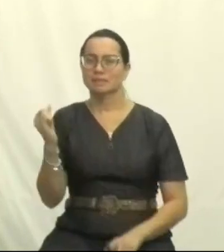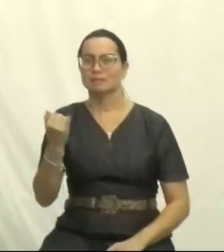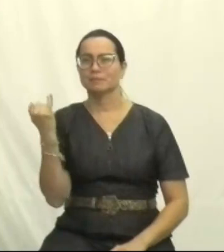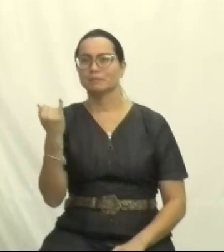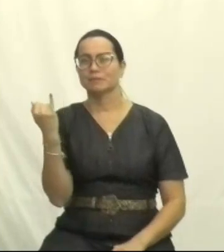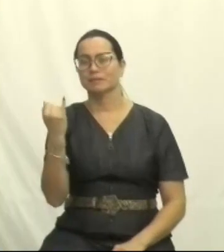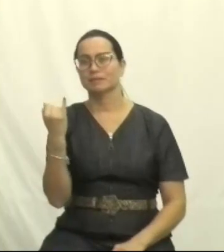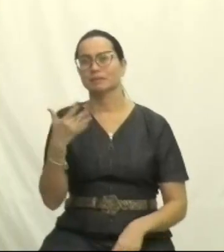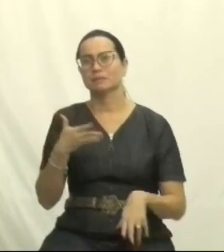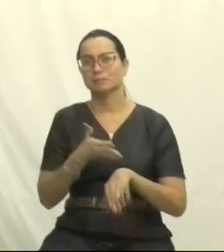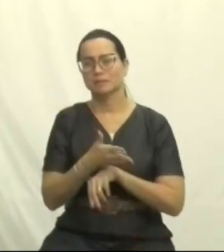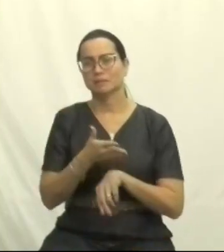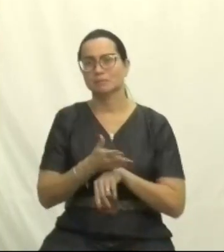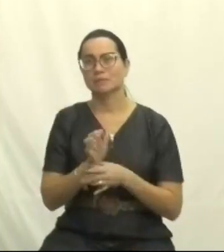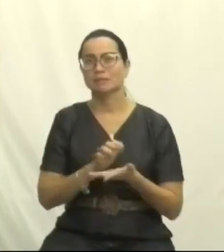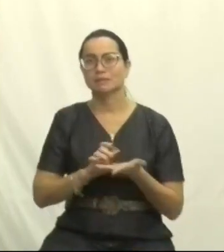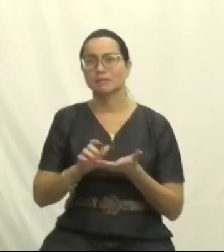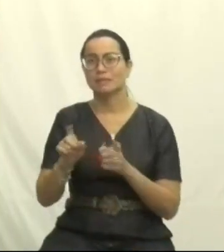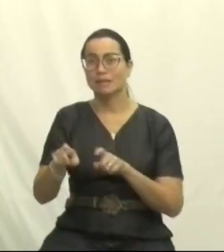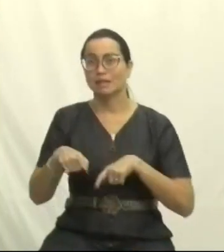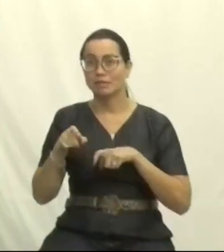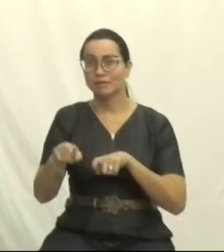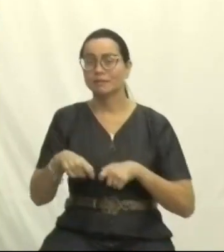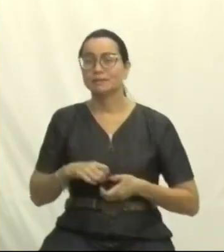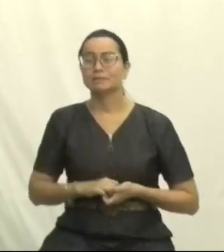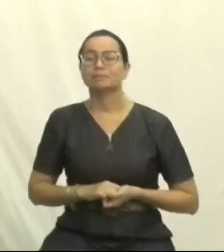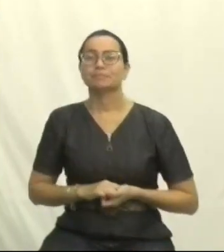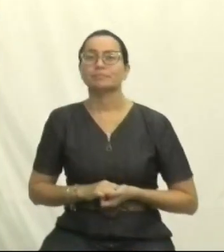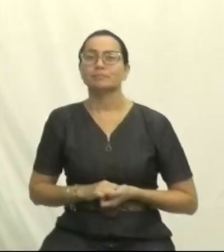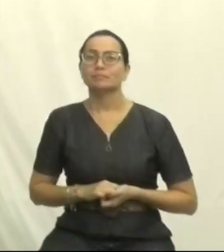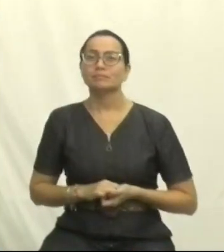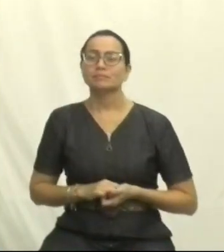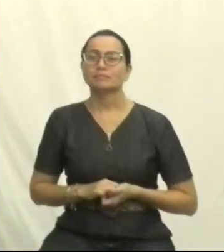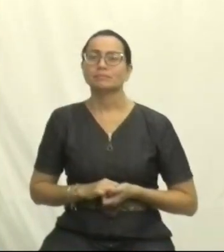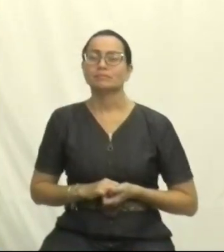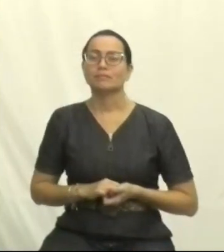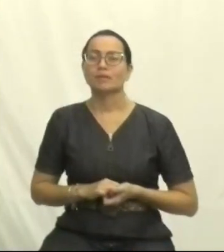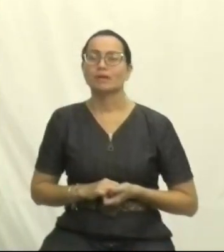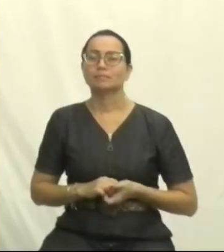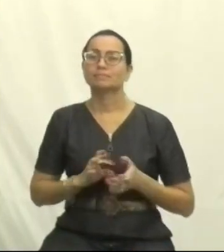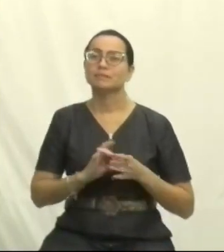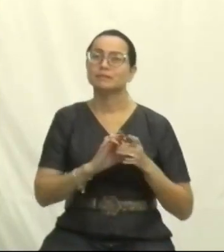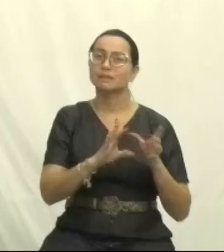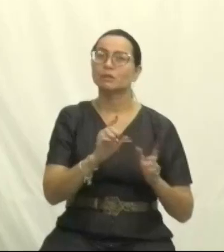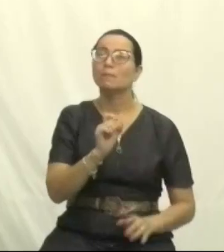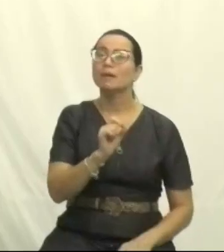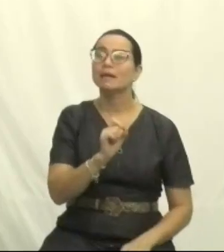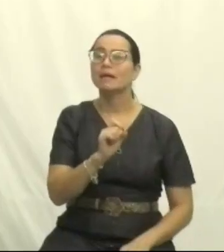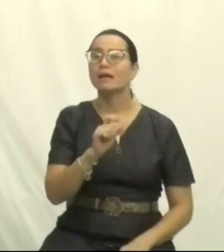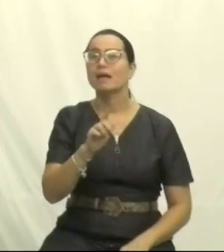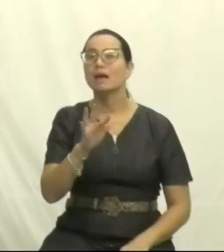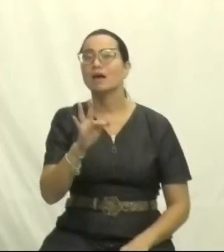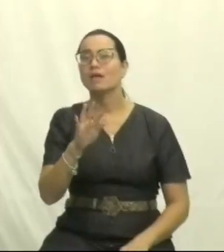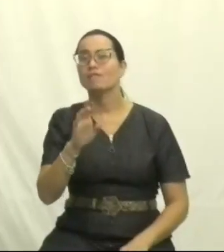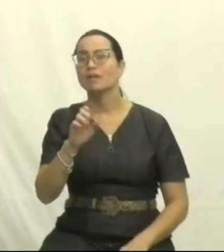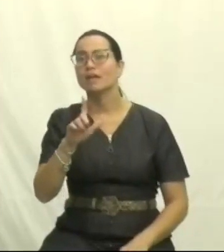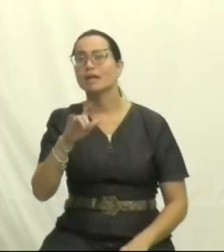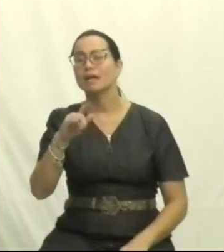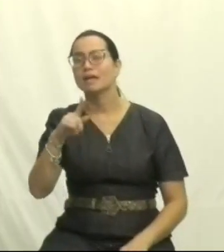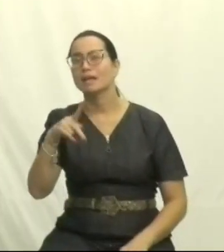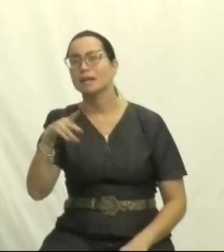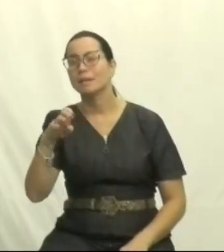da Secretaria da Fazenda, que é deixada pelo Felipe, que outro dia aqui nesta mesma tribuna, o vereador